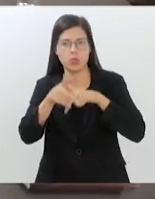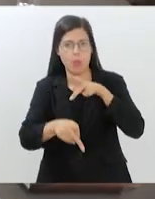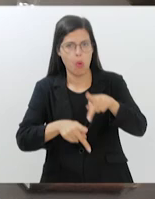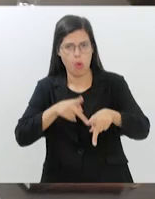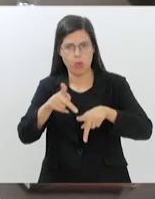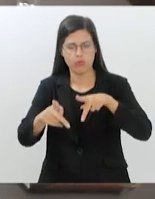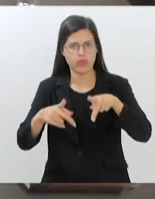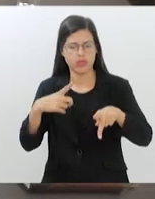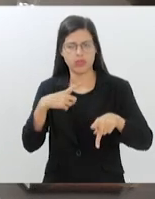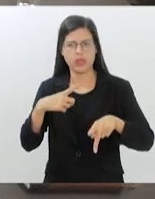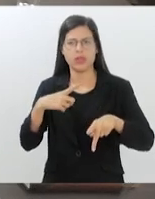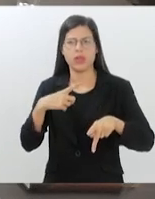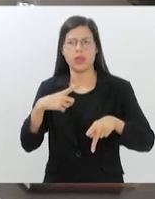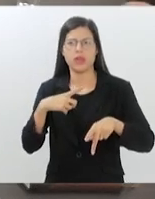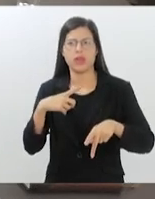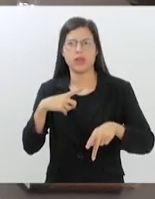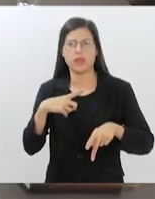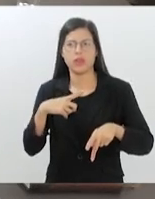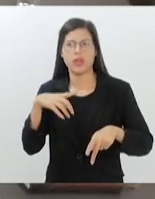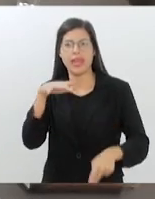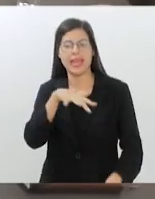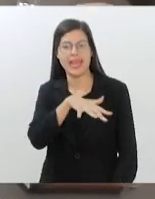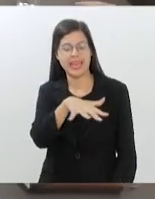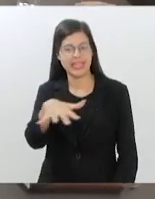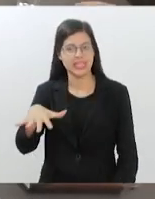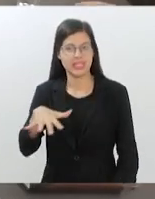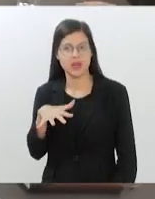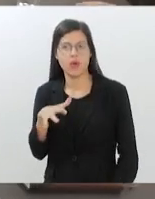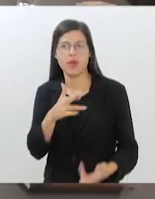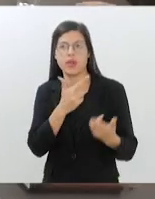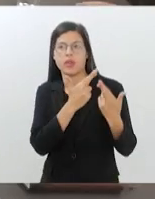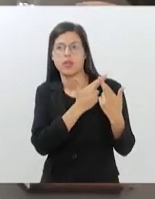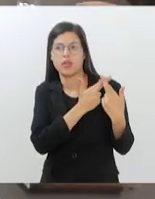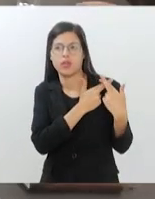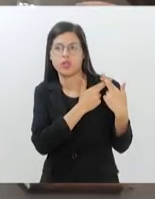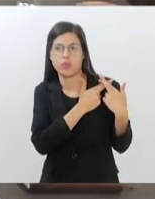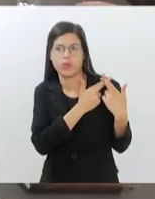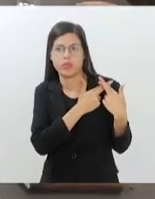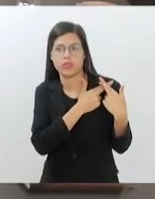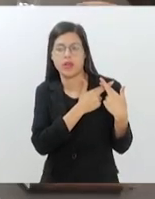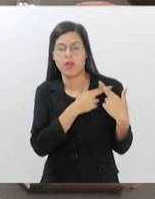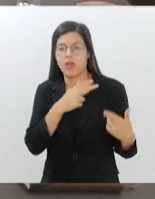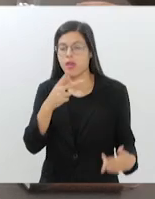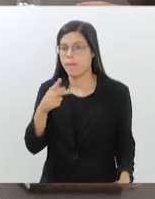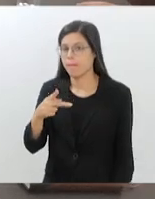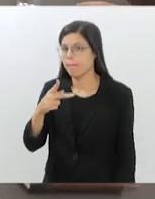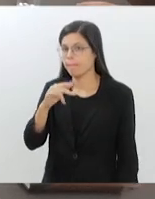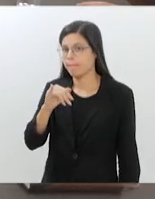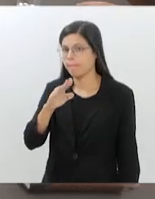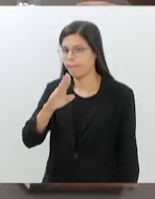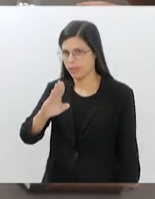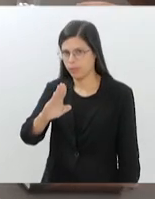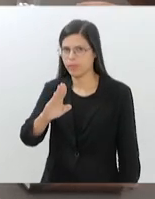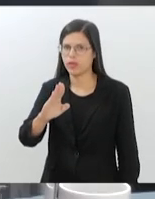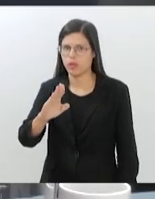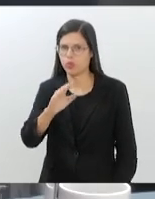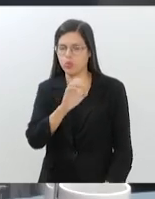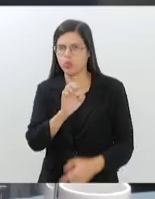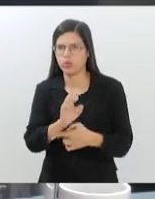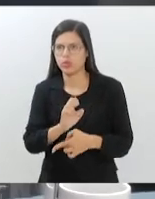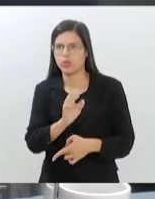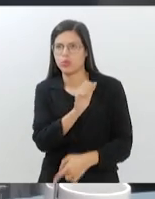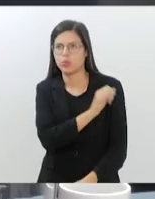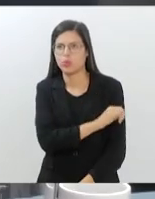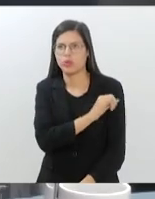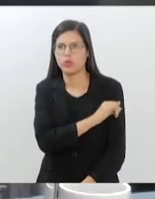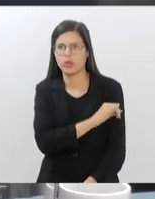Rio de Janeiro a região responsável por boa parte do PIB do Estado do Rio de Janeiro e consequentemente do